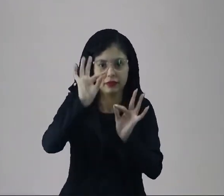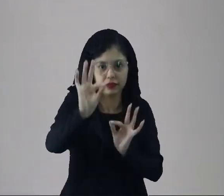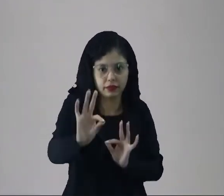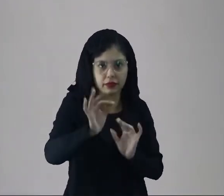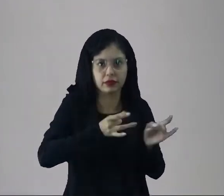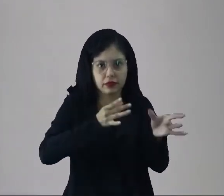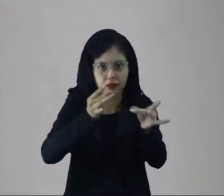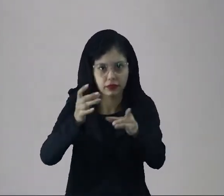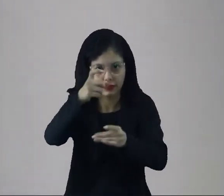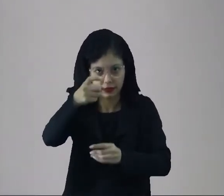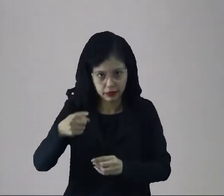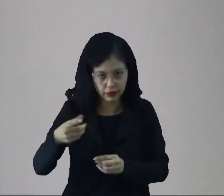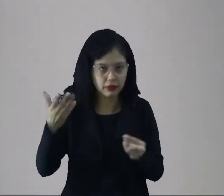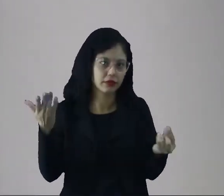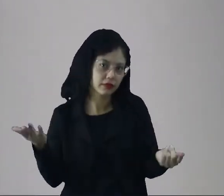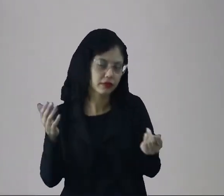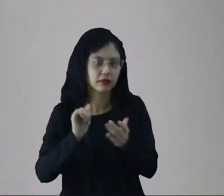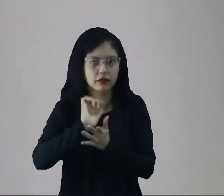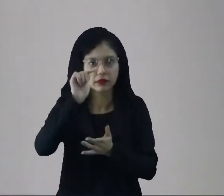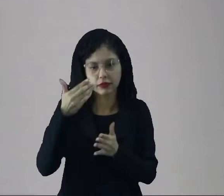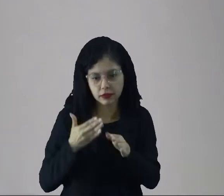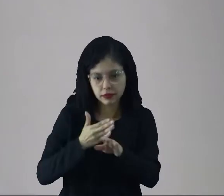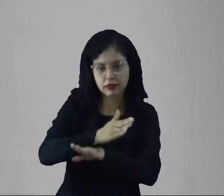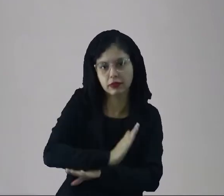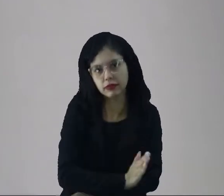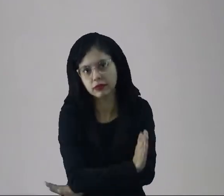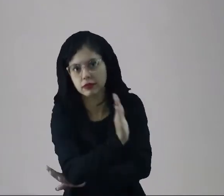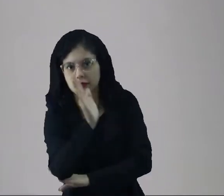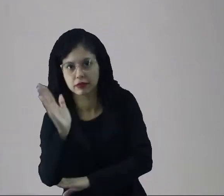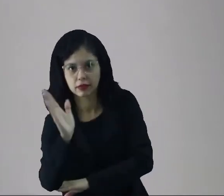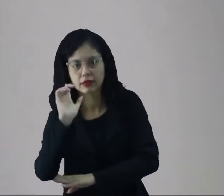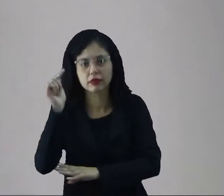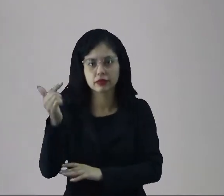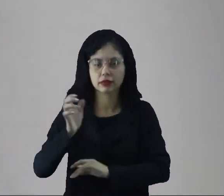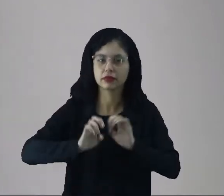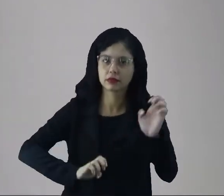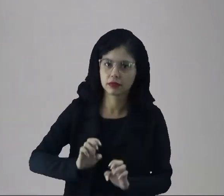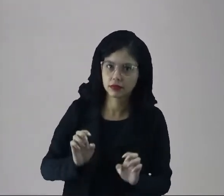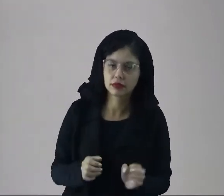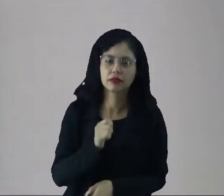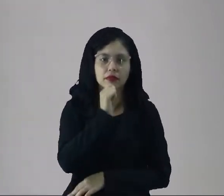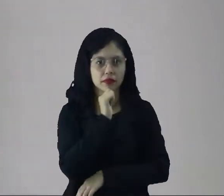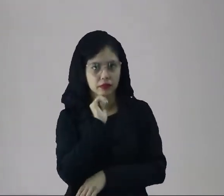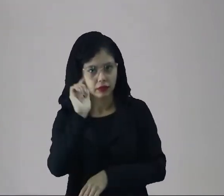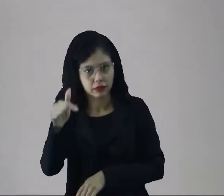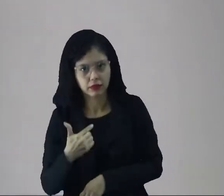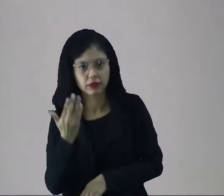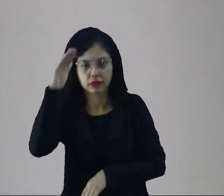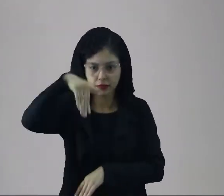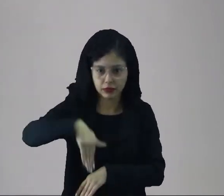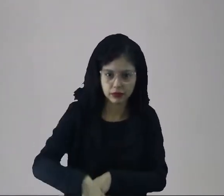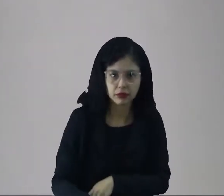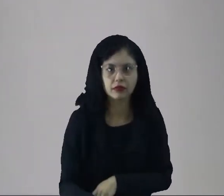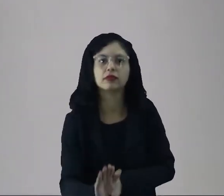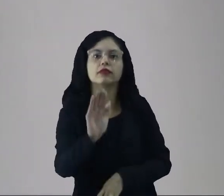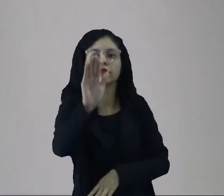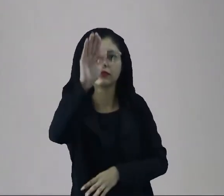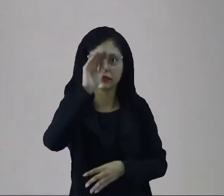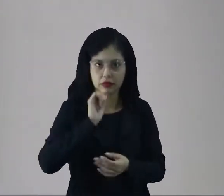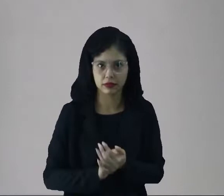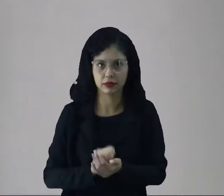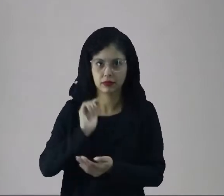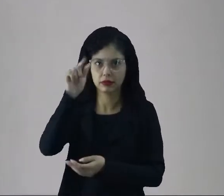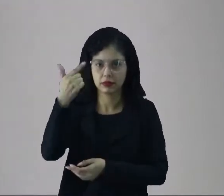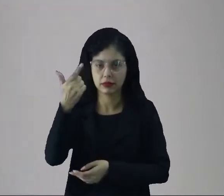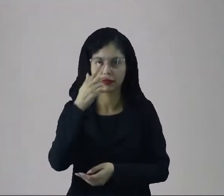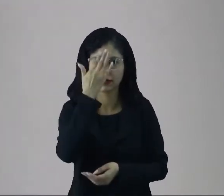no comércio X, aí depois tu entra numa rua que fica do lado esquerdo, depois tu vai descer uma ladeira